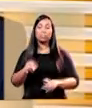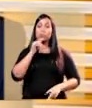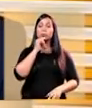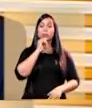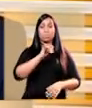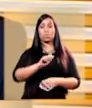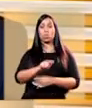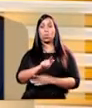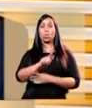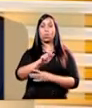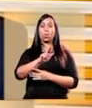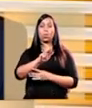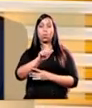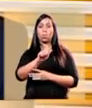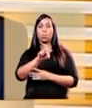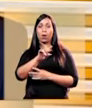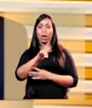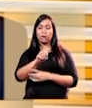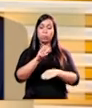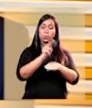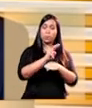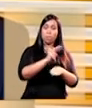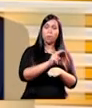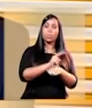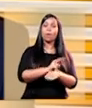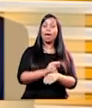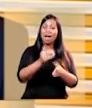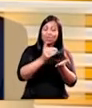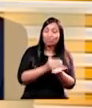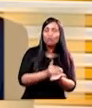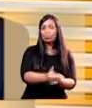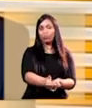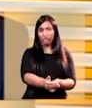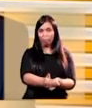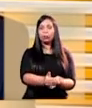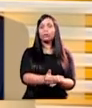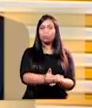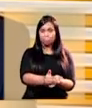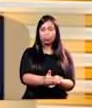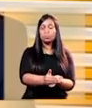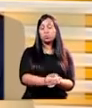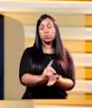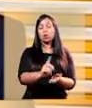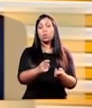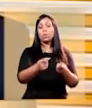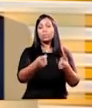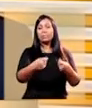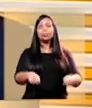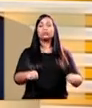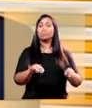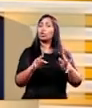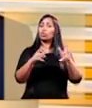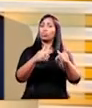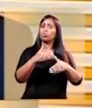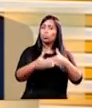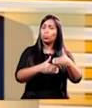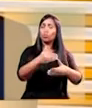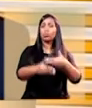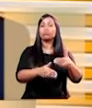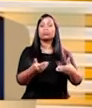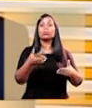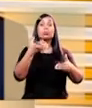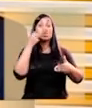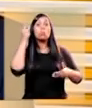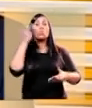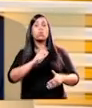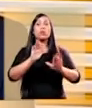sim. A guarda seria, vamos dizer assim, a providência inicial, não necessariamente para todo o processo até